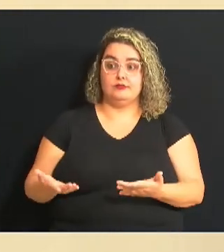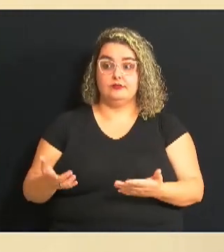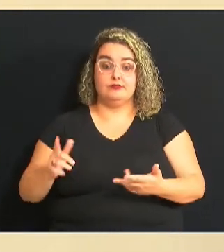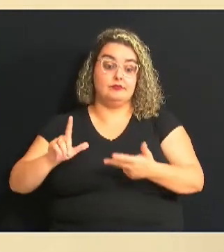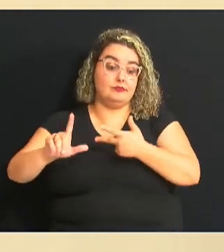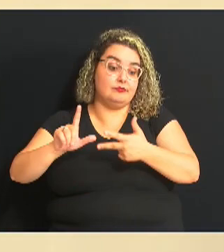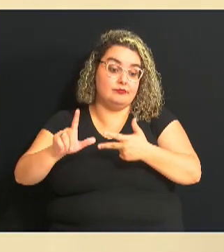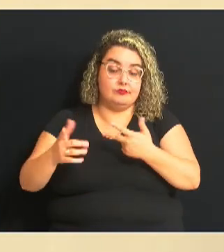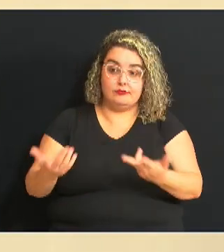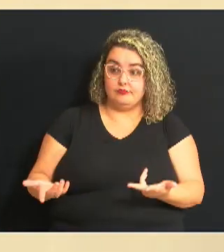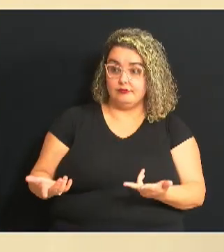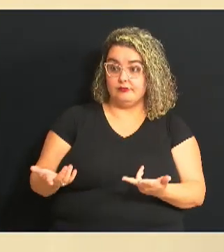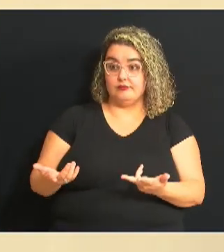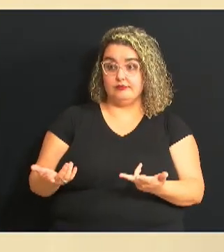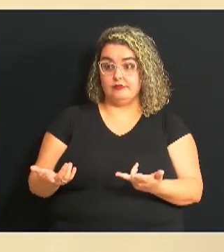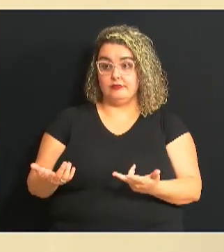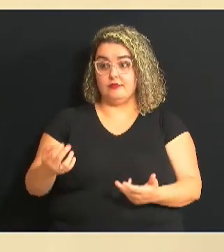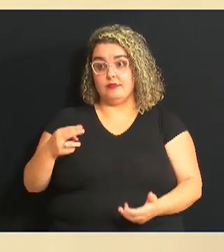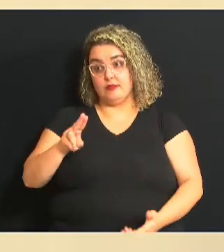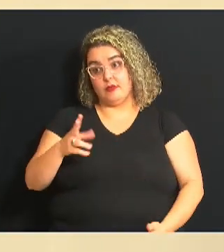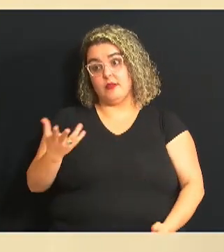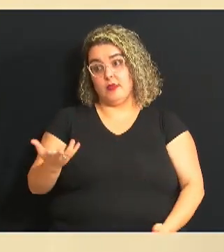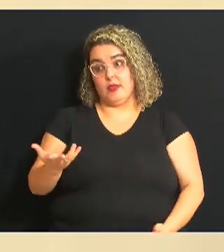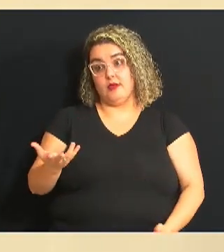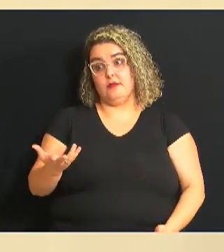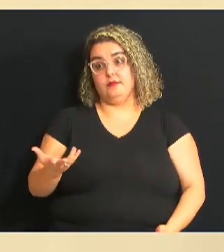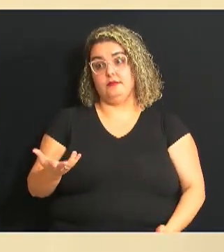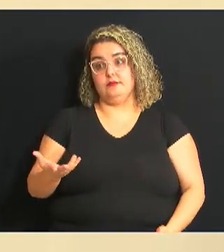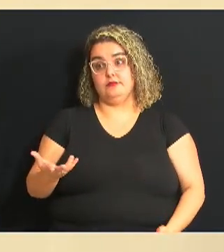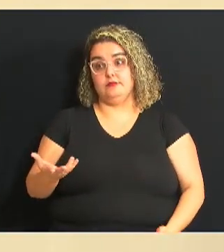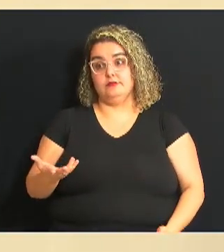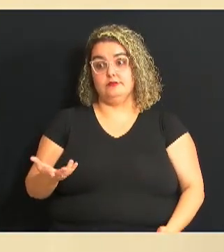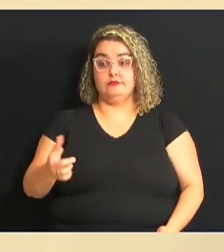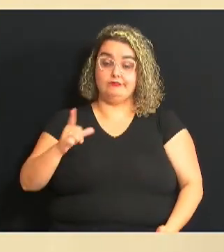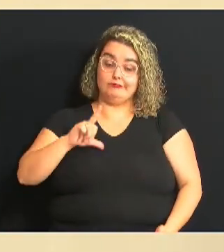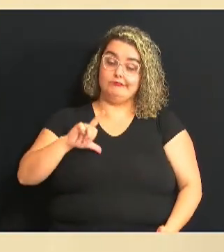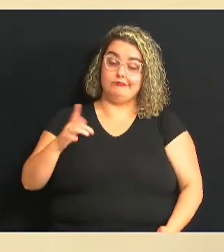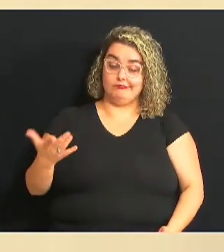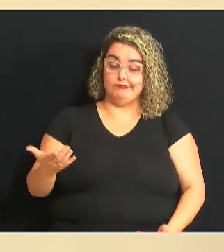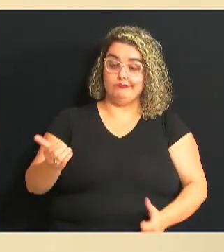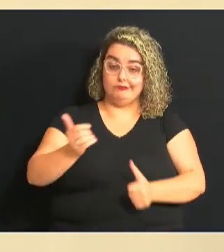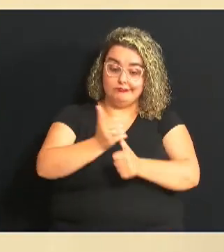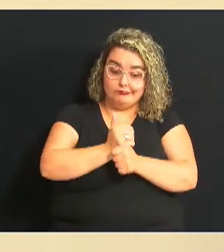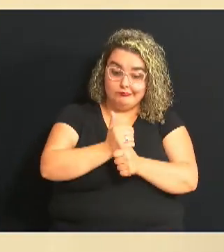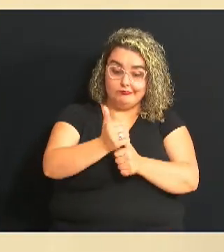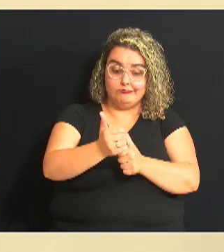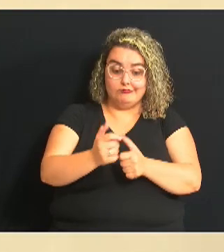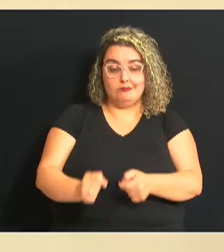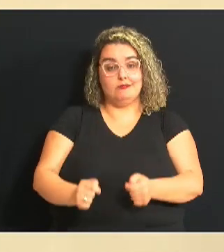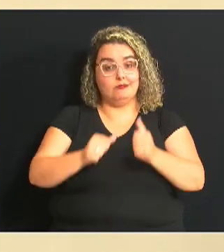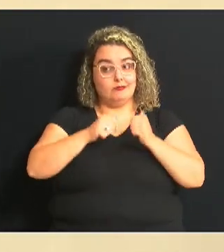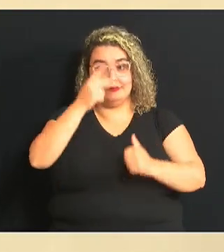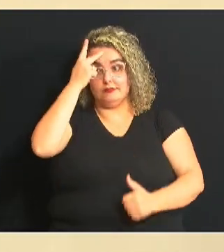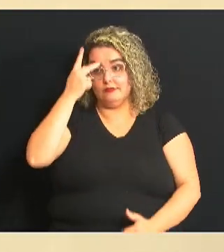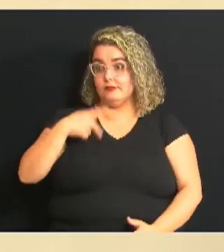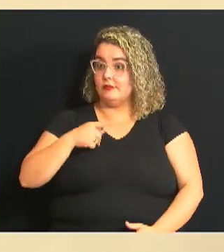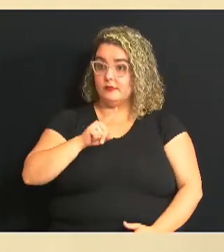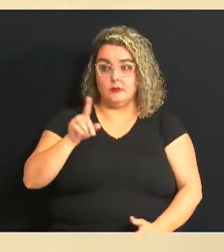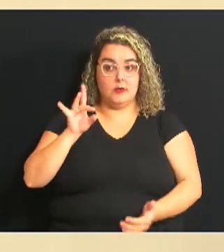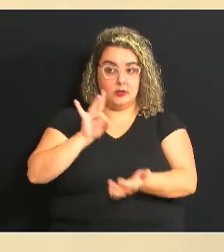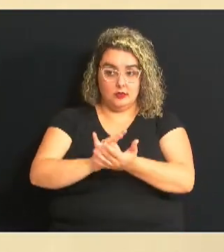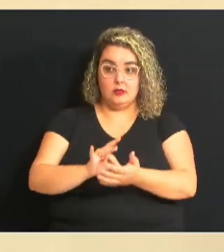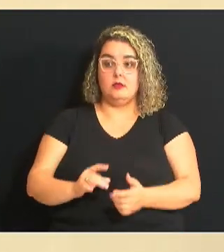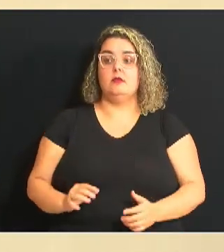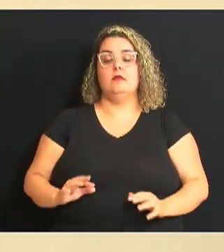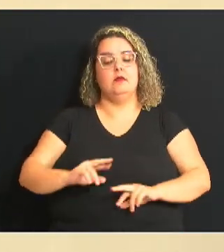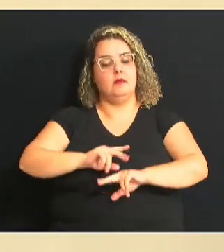ou ela acaba tendo lá o seu mandato para benefício próprio, e não é verdade. Muitos se dedicam e se